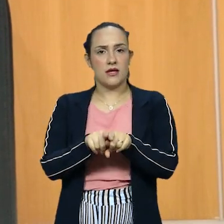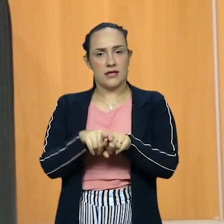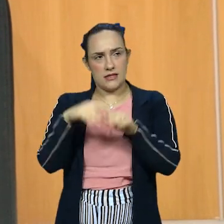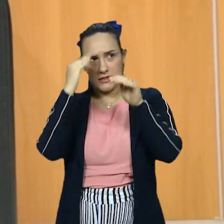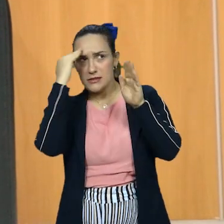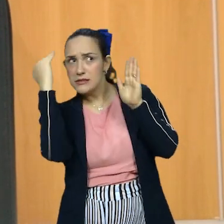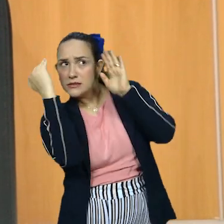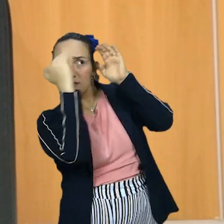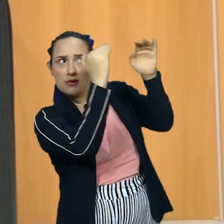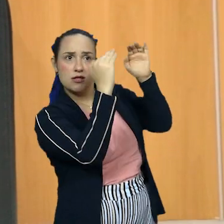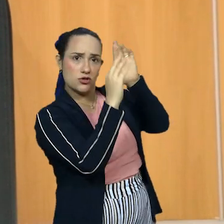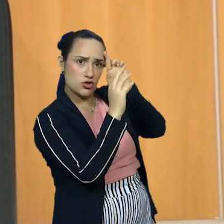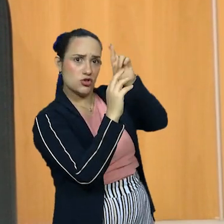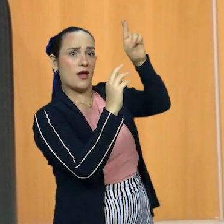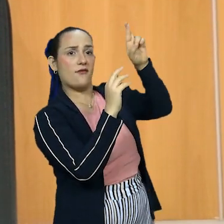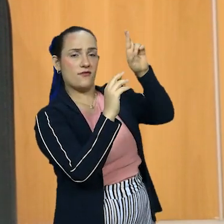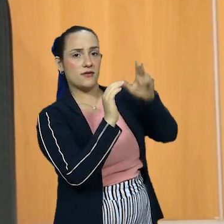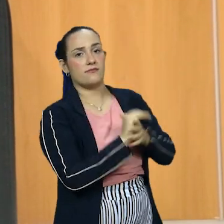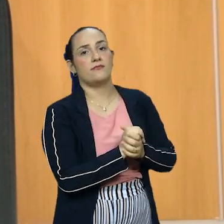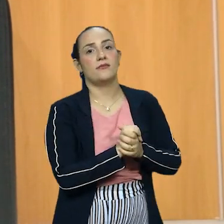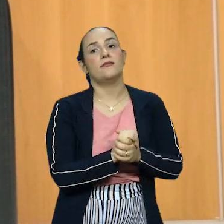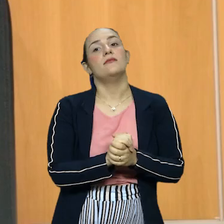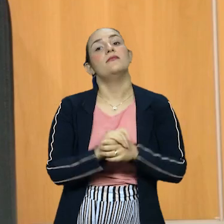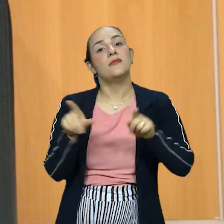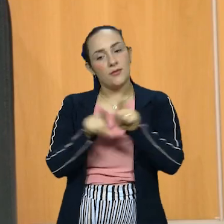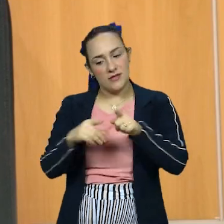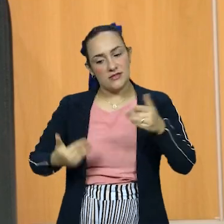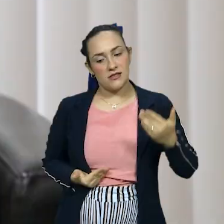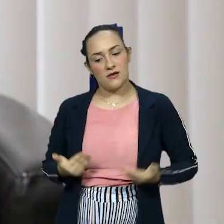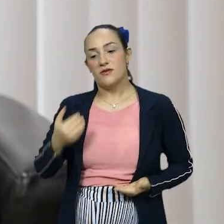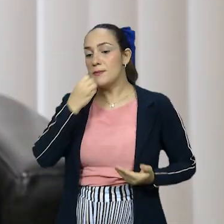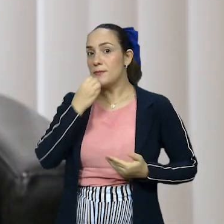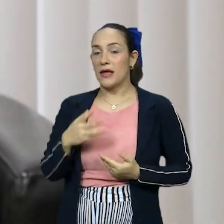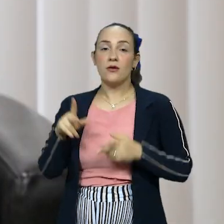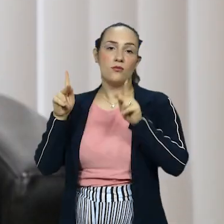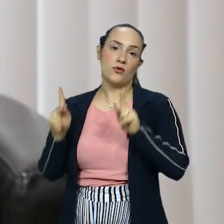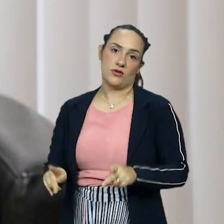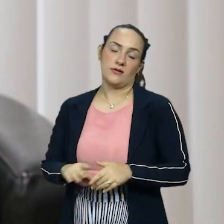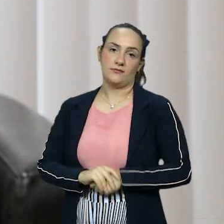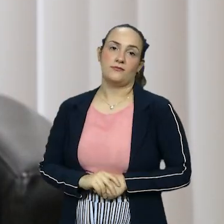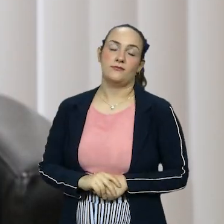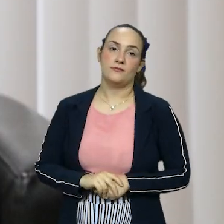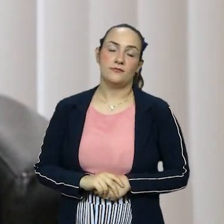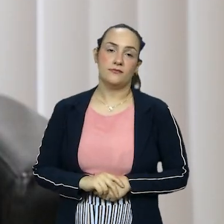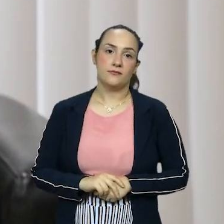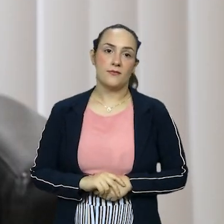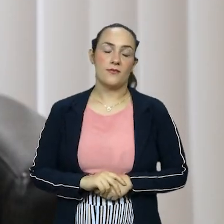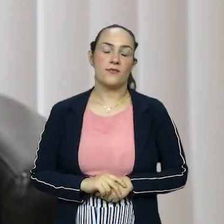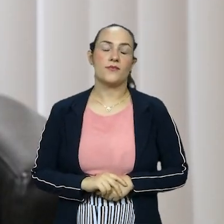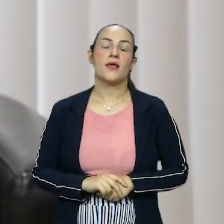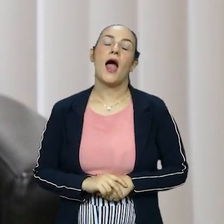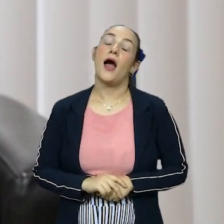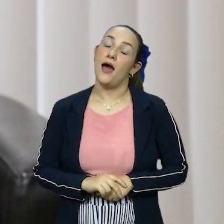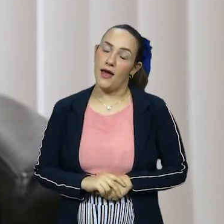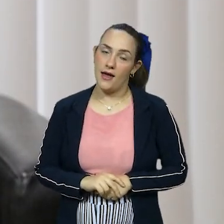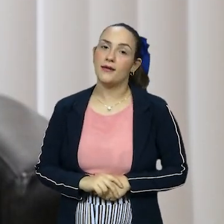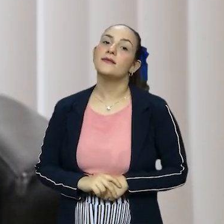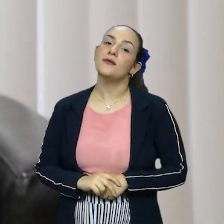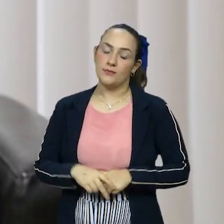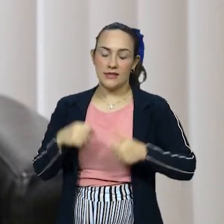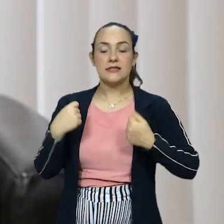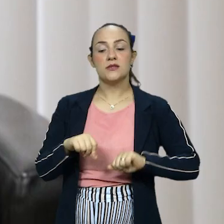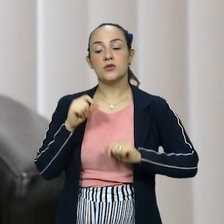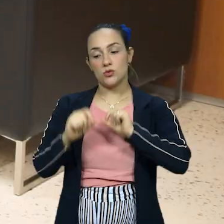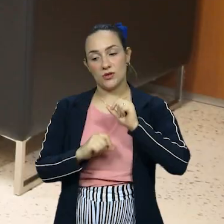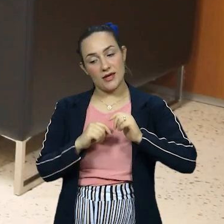para bem servir ao titular do poder, que é o povo. E ela deve, aí, nesse processo, passar por um processo